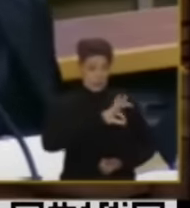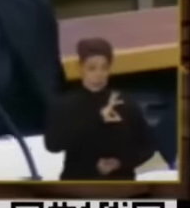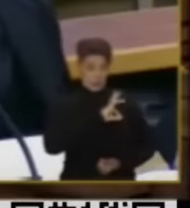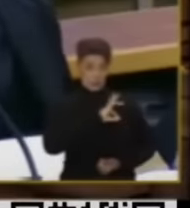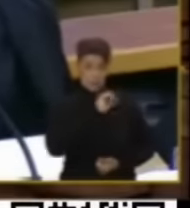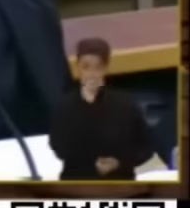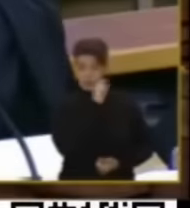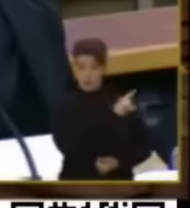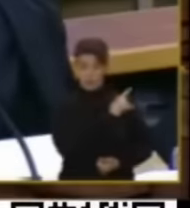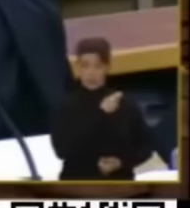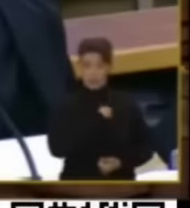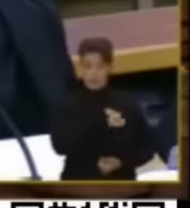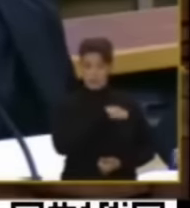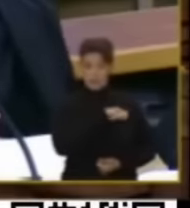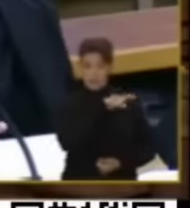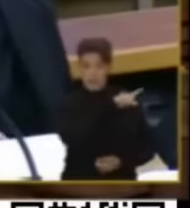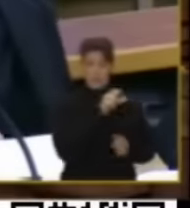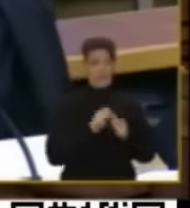acesso a alguém